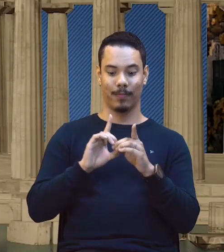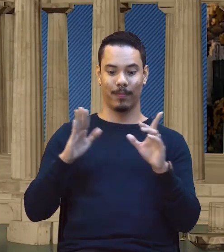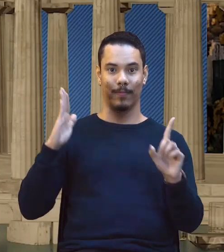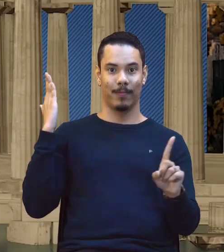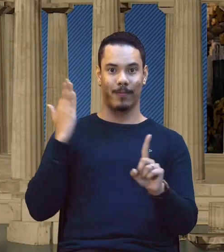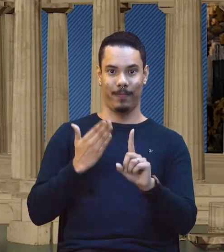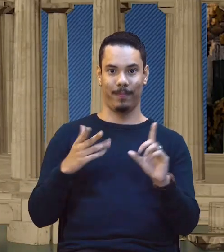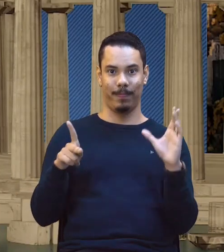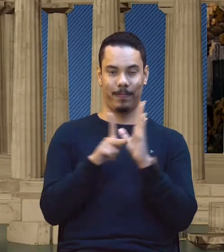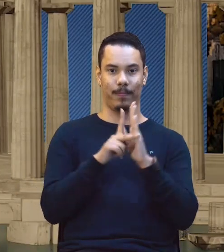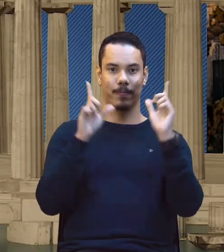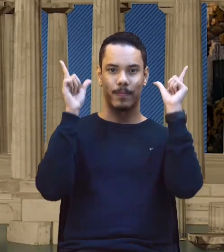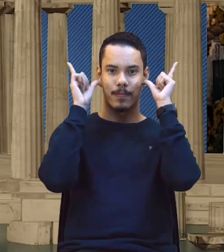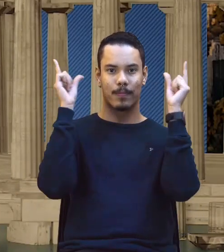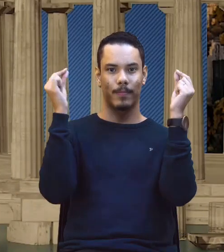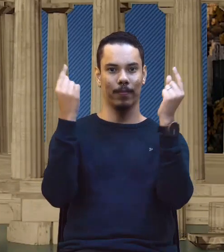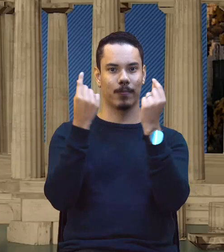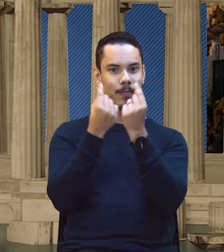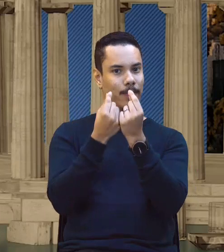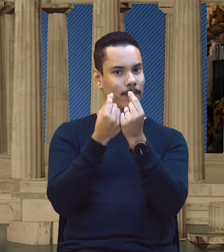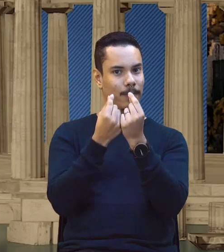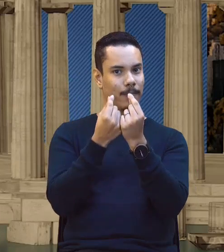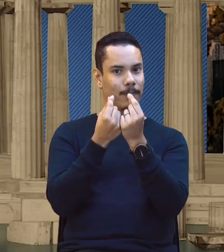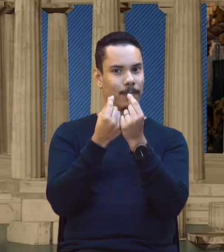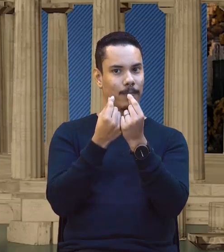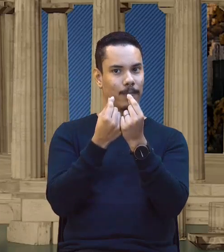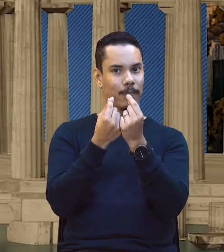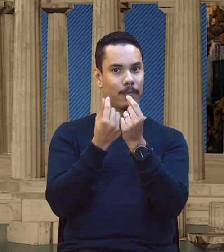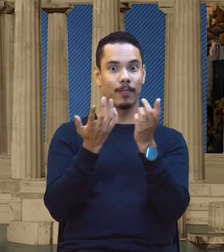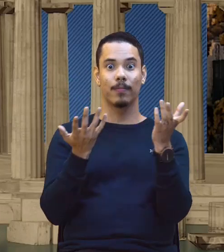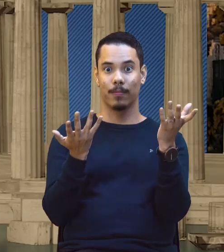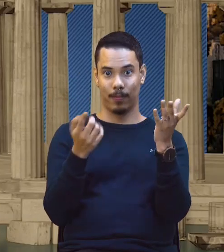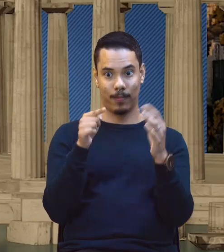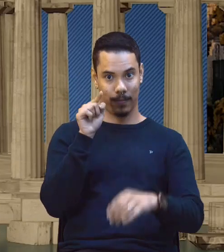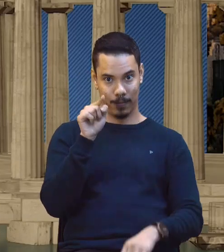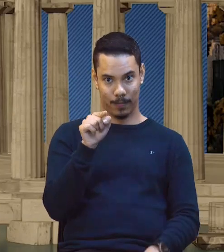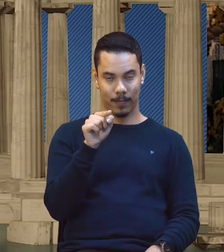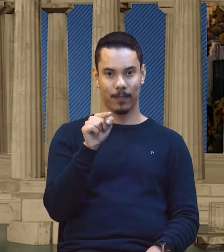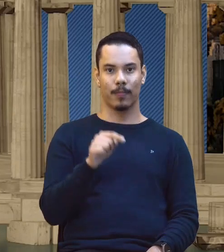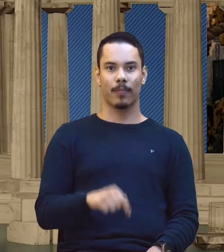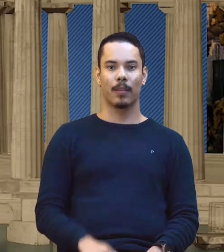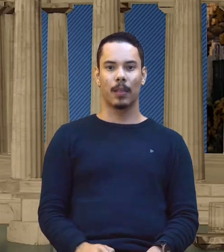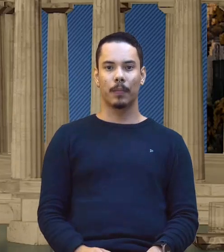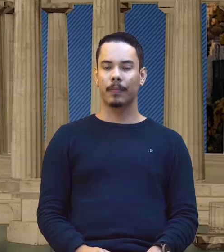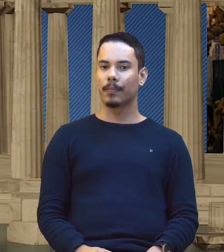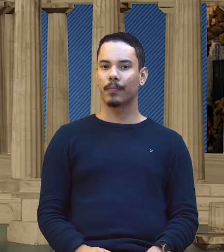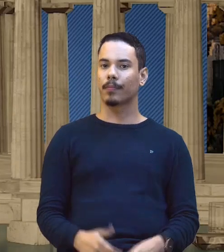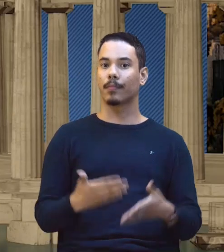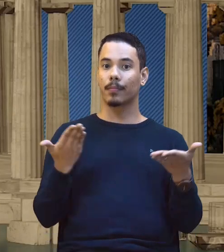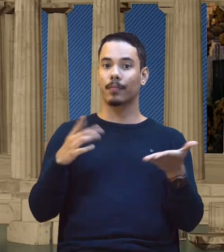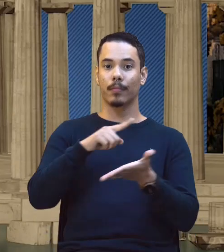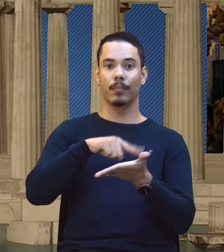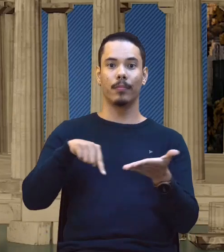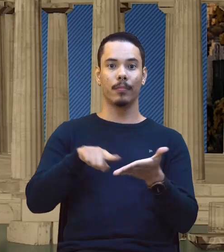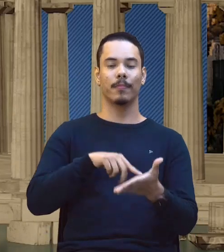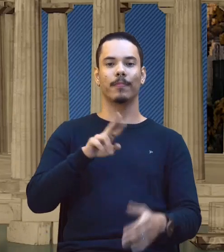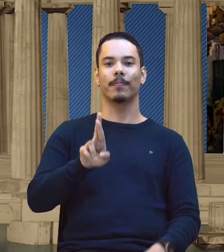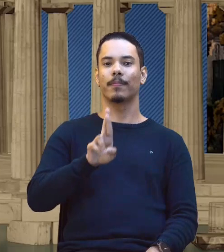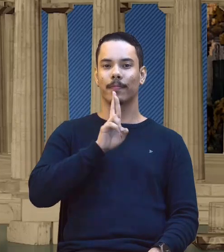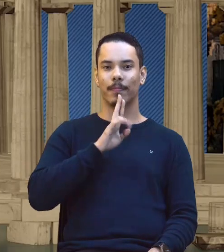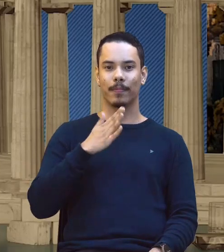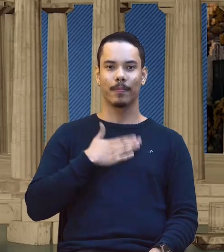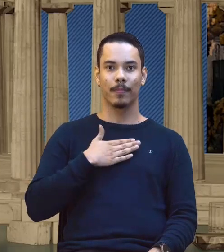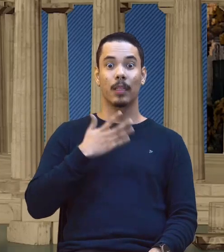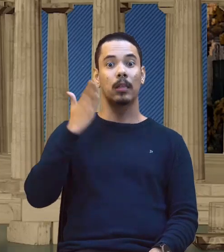gregos antigos? Essa é a questão fundamental. Qual que vocês marcaram? Mande a resposta para a gente que eu